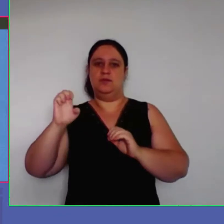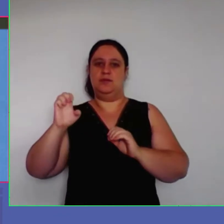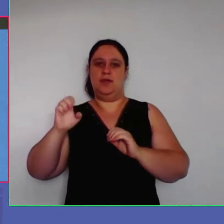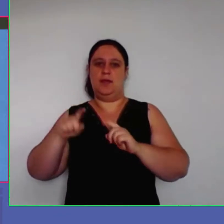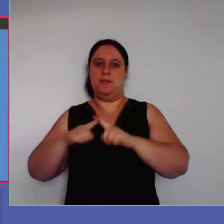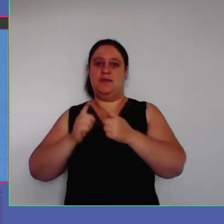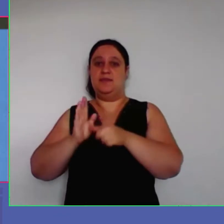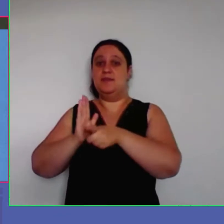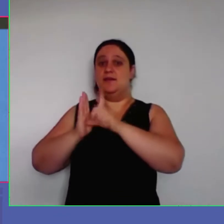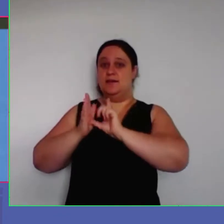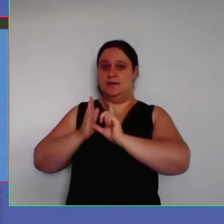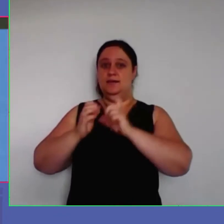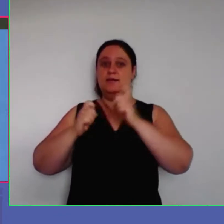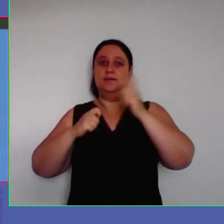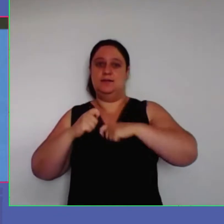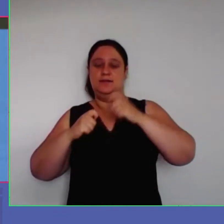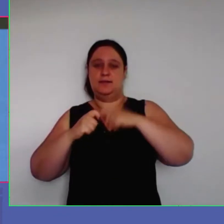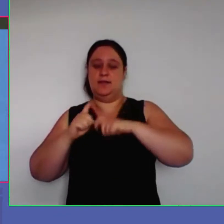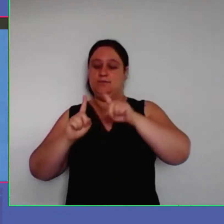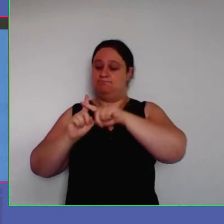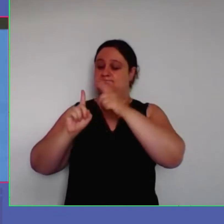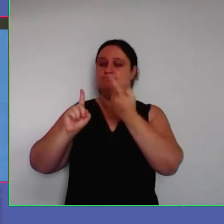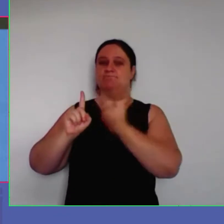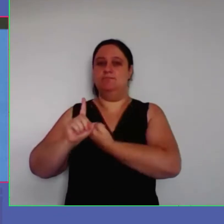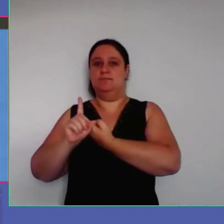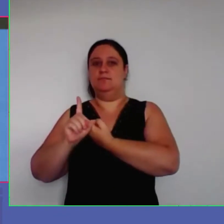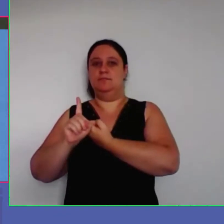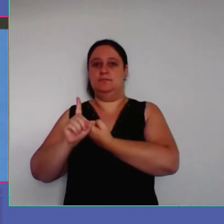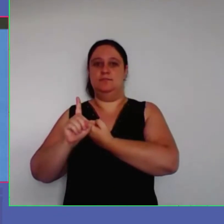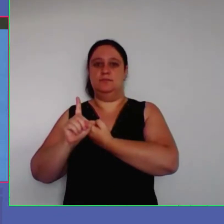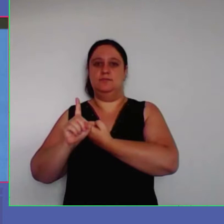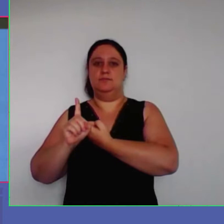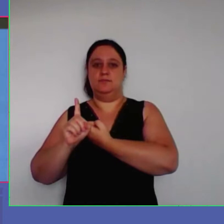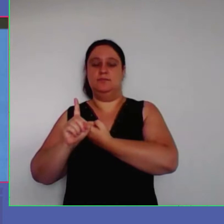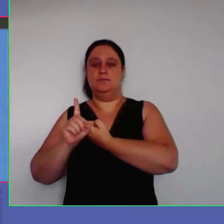grávida pelo Espírito Santo.